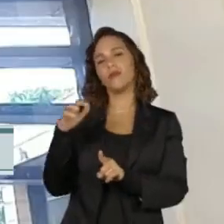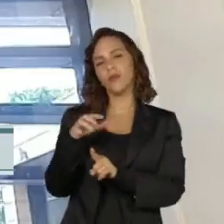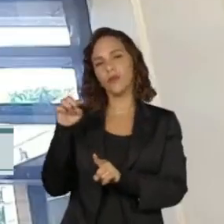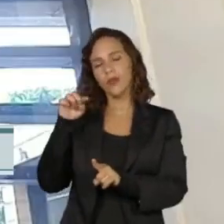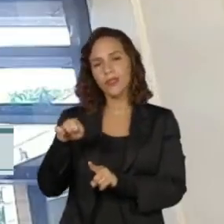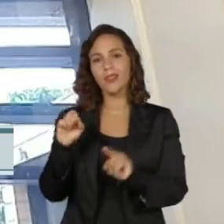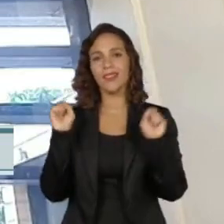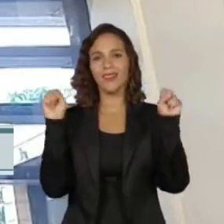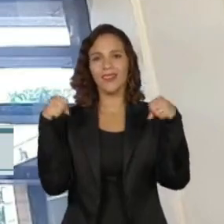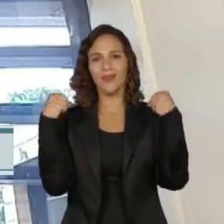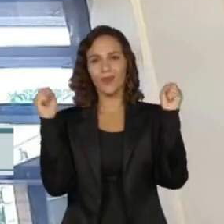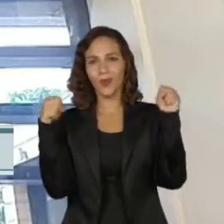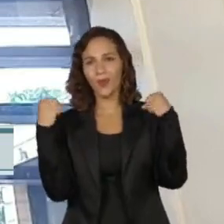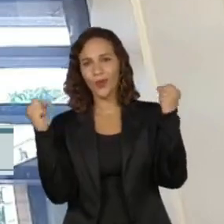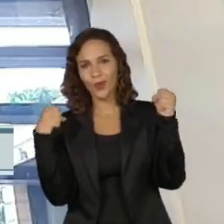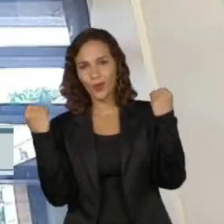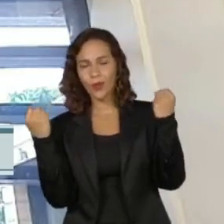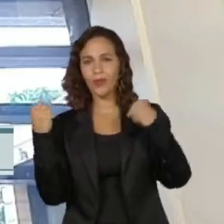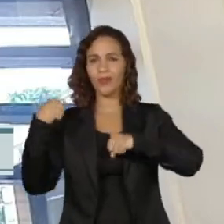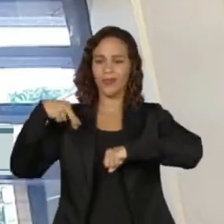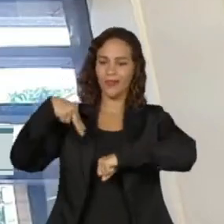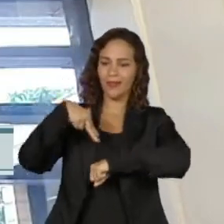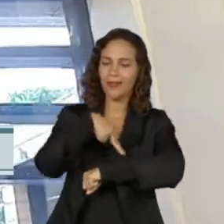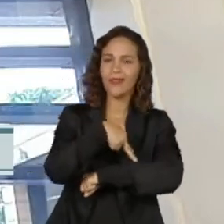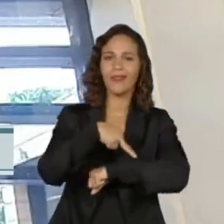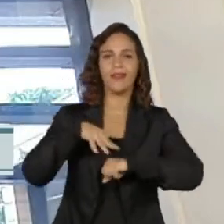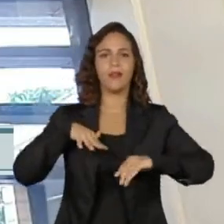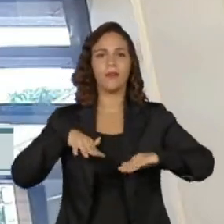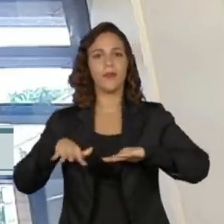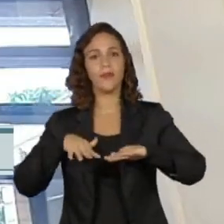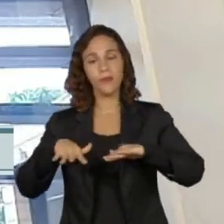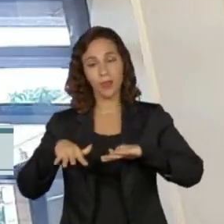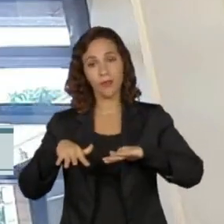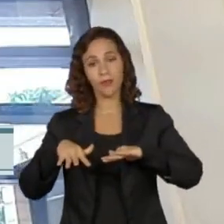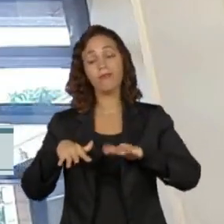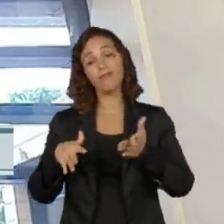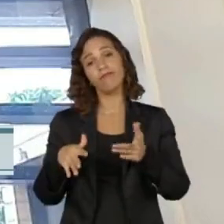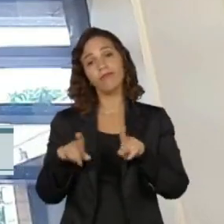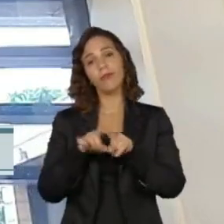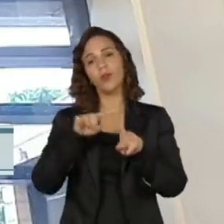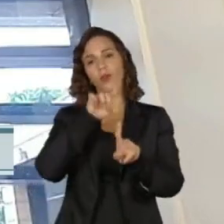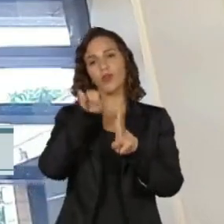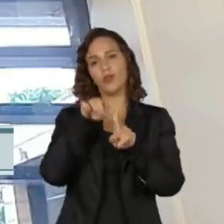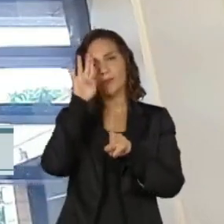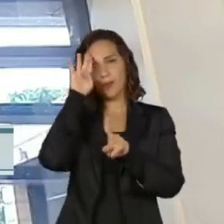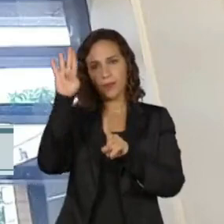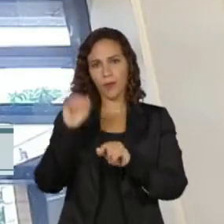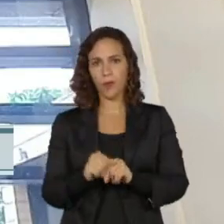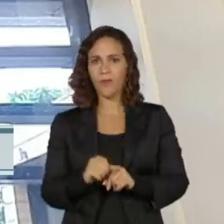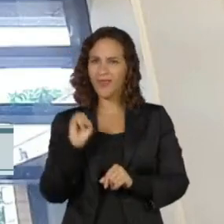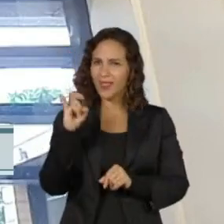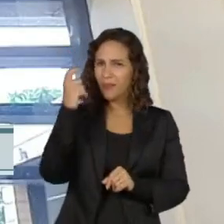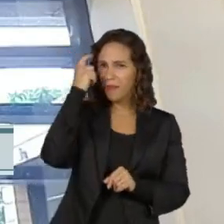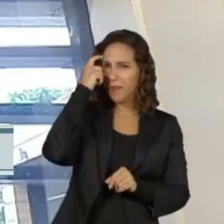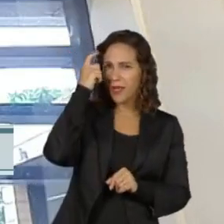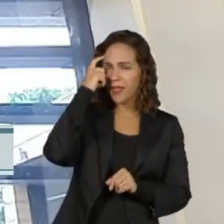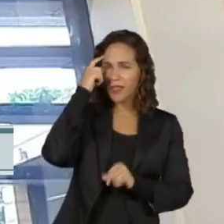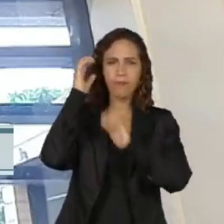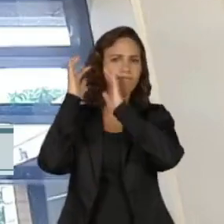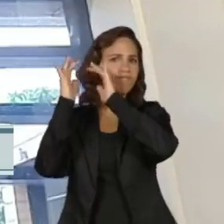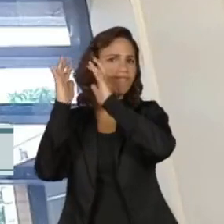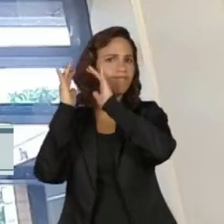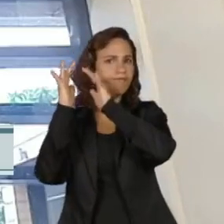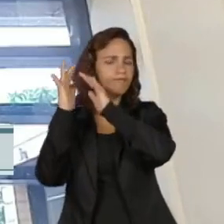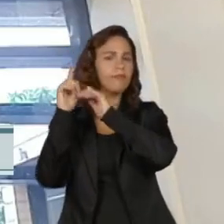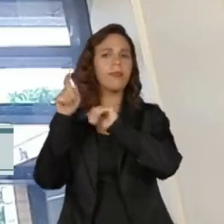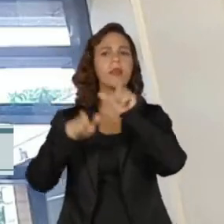importante na função motora, no movimento e, consequentemente, na função. E se nós pararmos para pensar, estamos falando